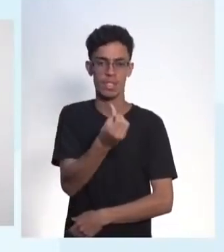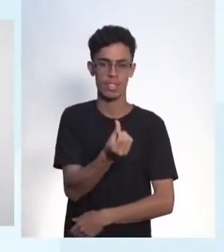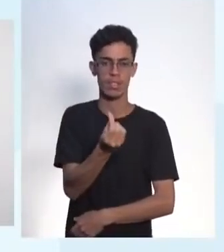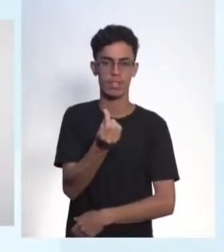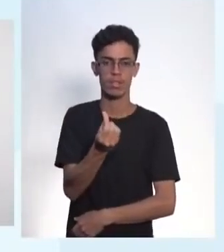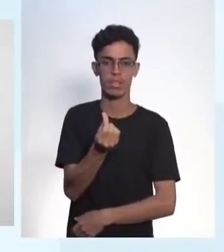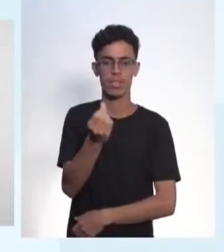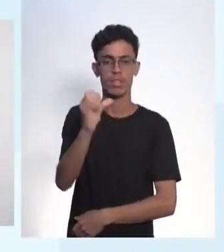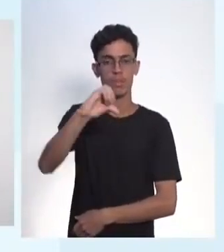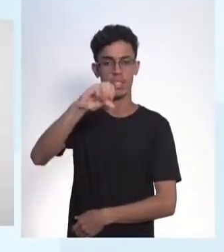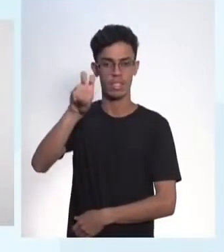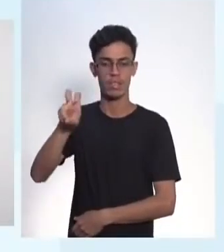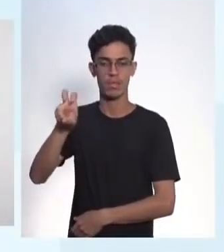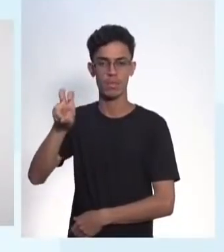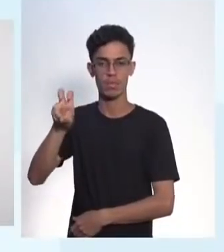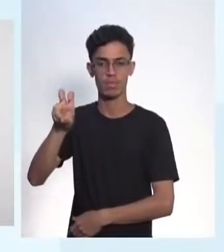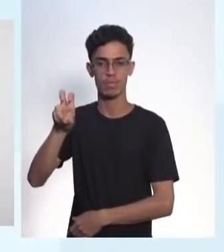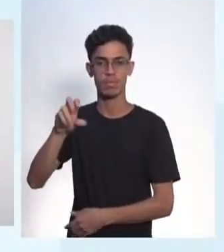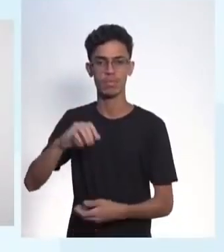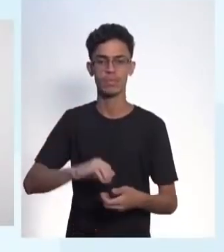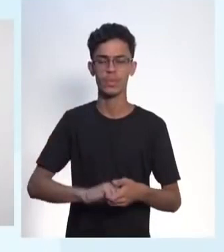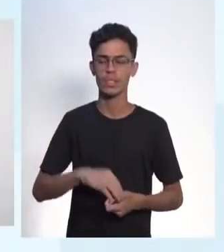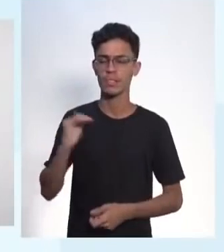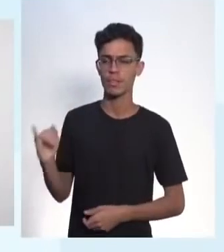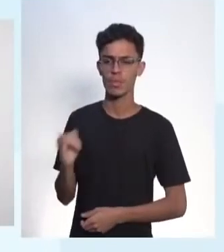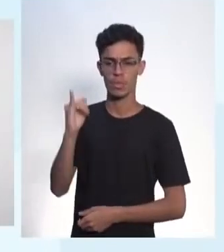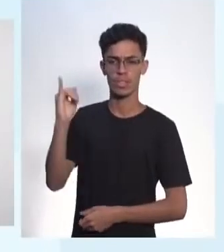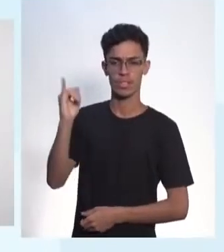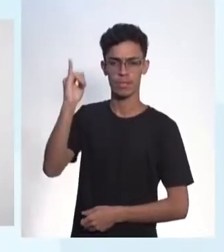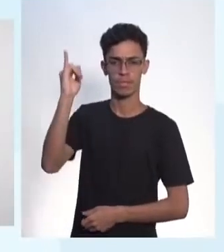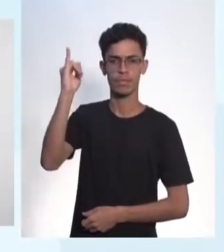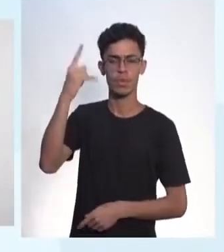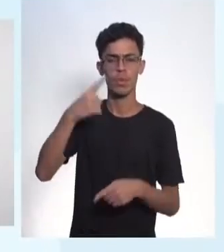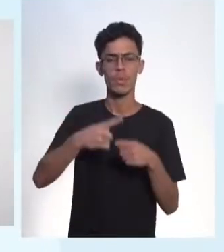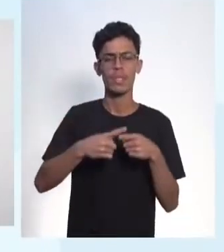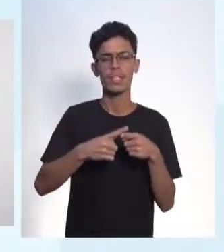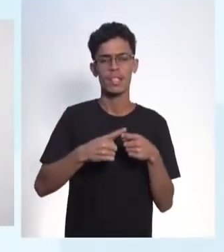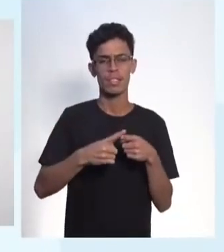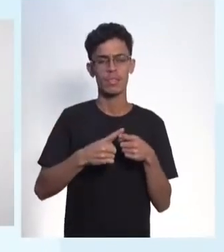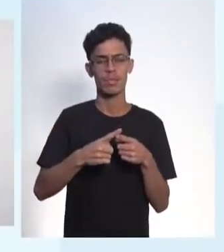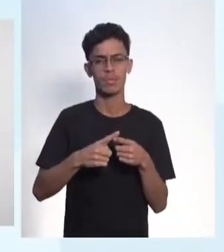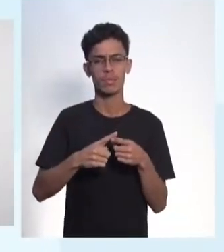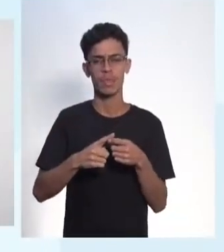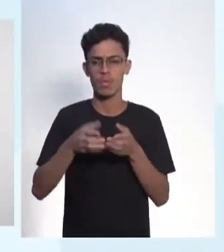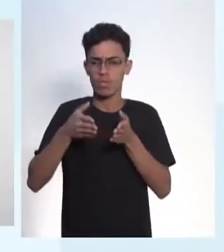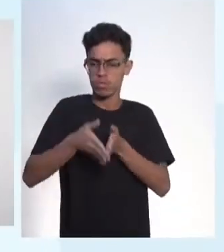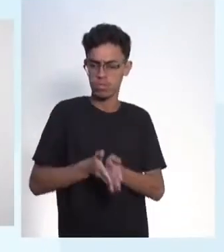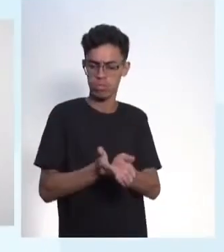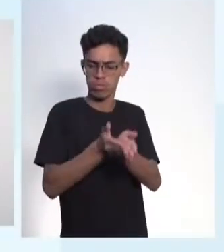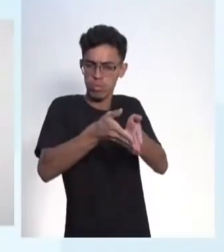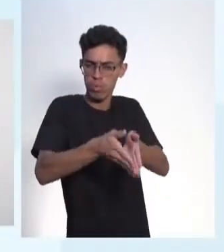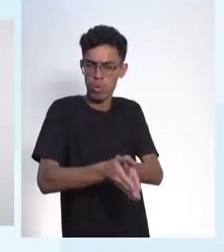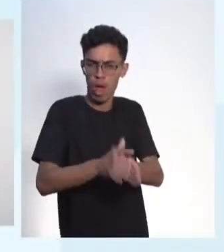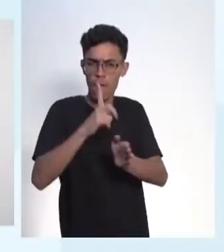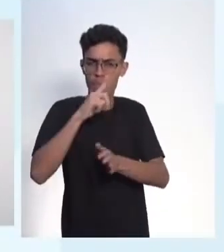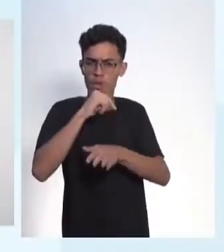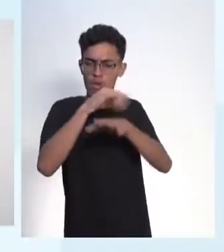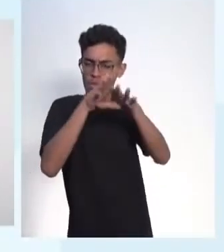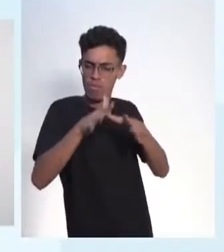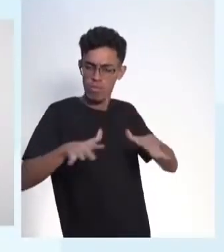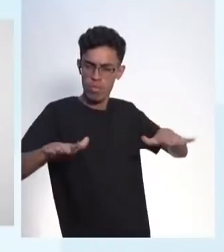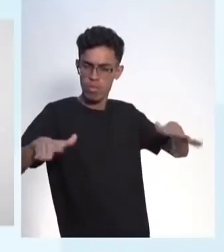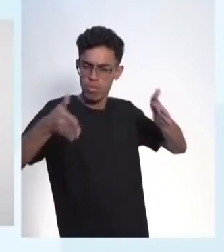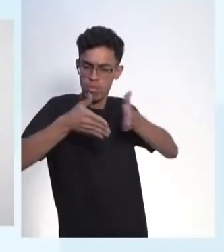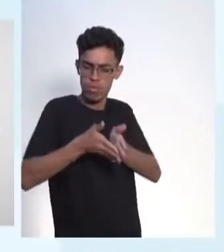XVII. É um século muito importante, porque nós vamos ter aí o navio Mayflower, né, que vem lá da